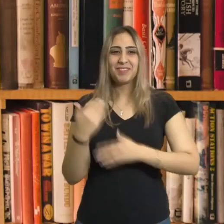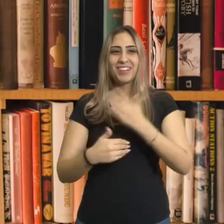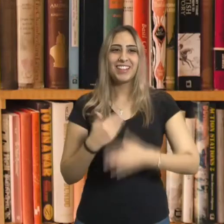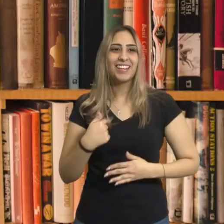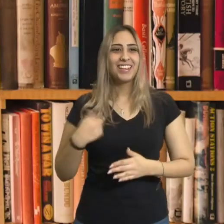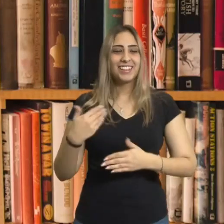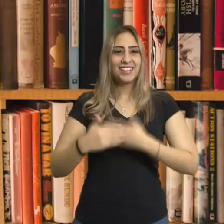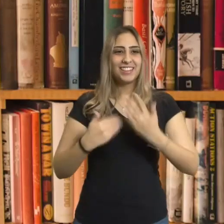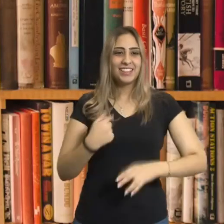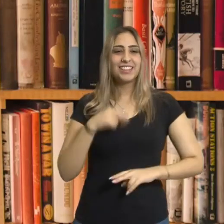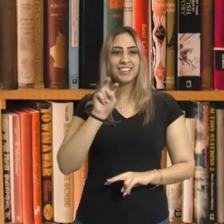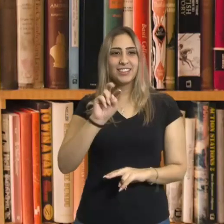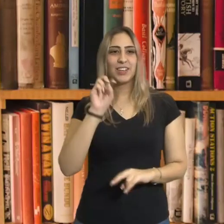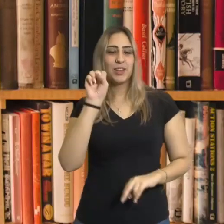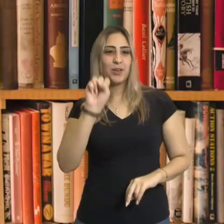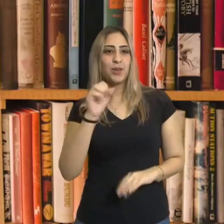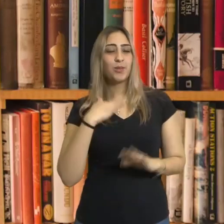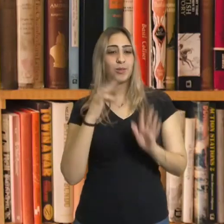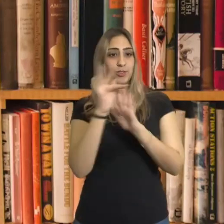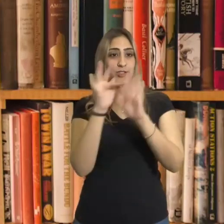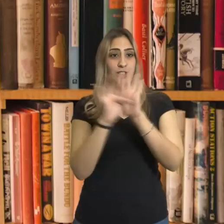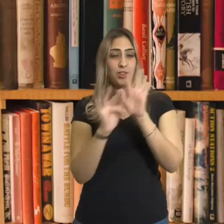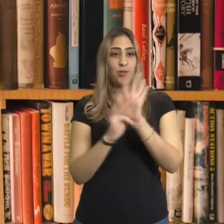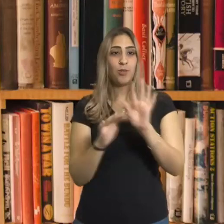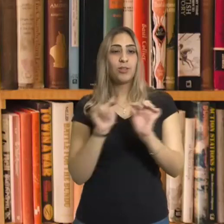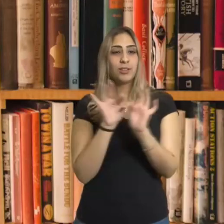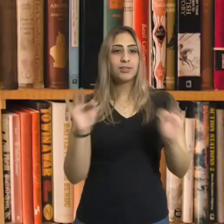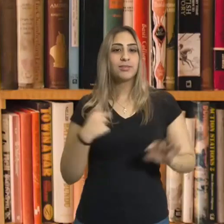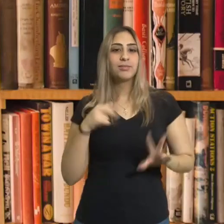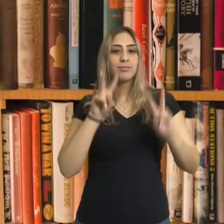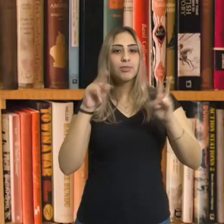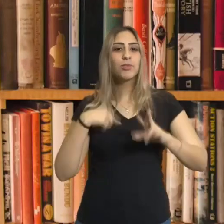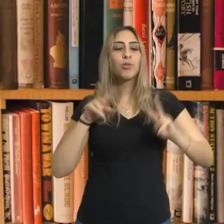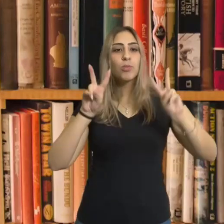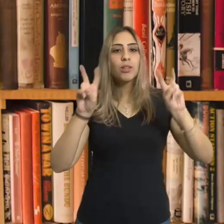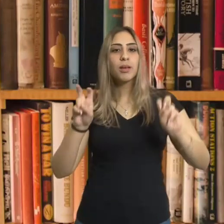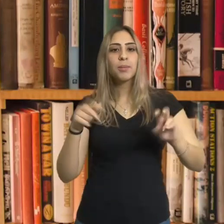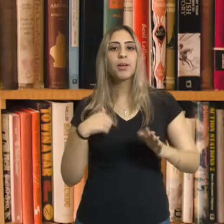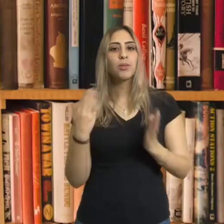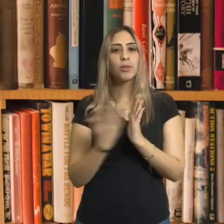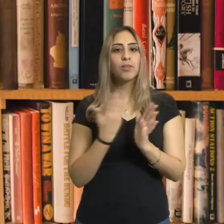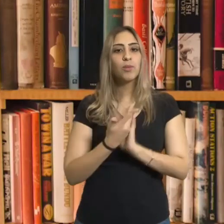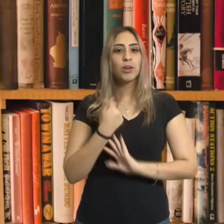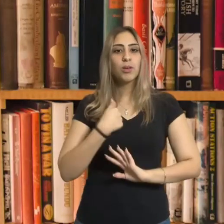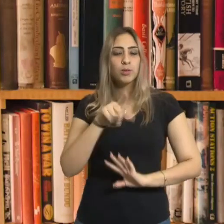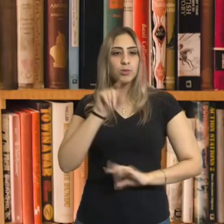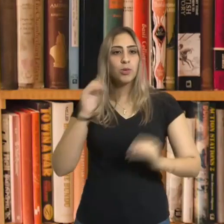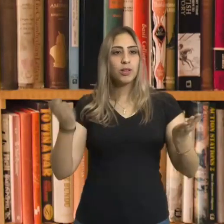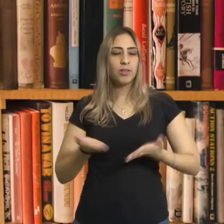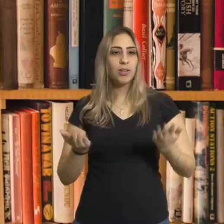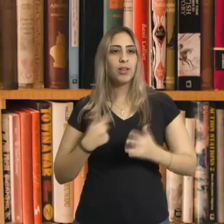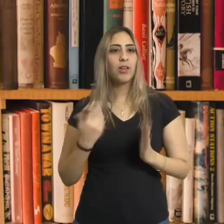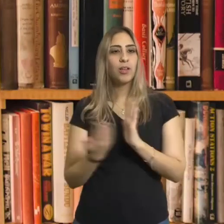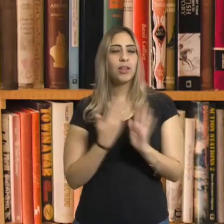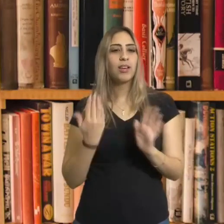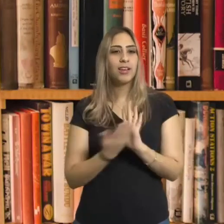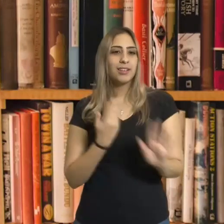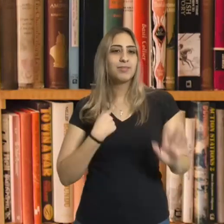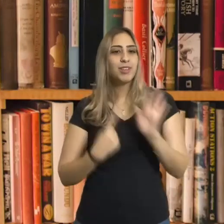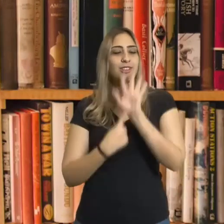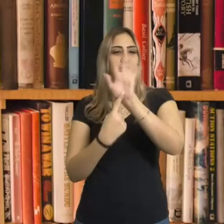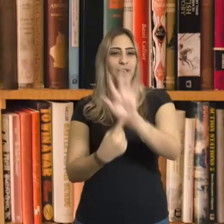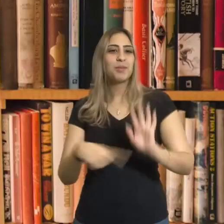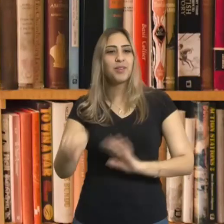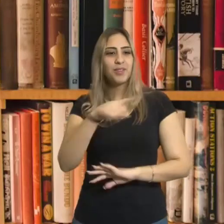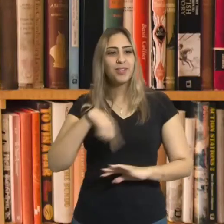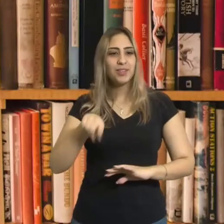aquisição de 58 títulos acerca do tema e o nível que eu escolhi hoje é o livro para indicar